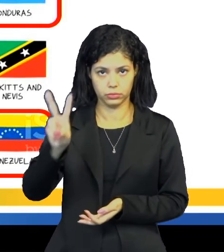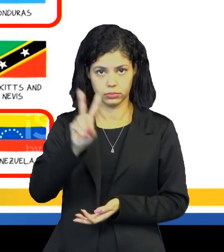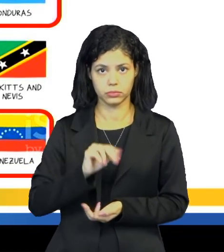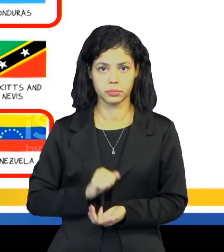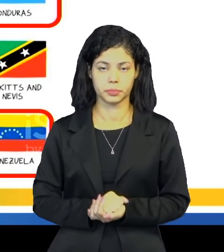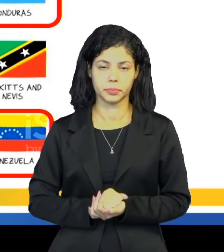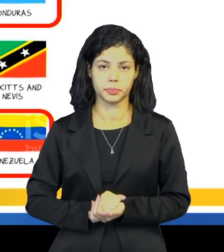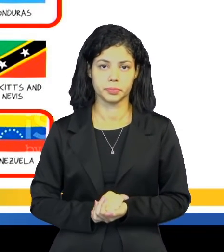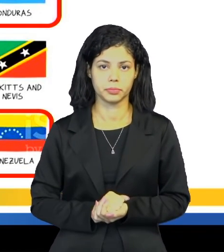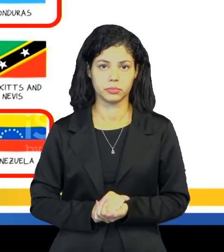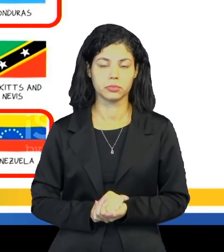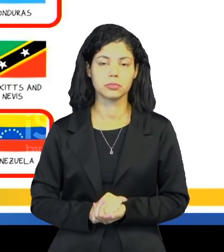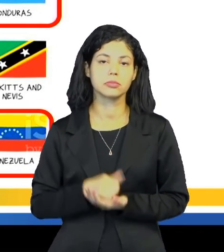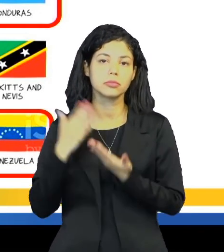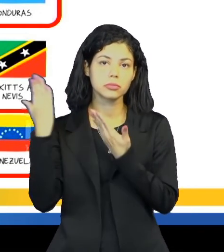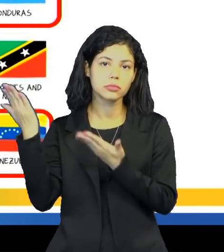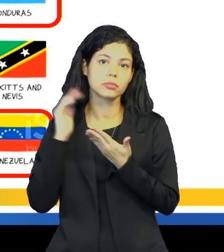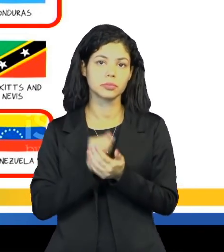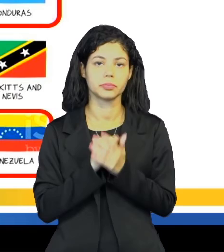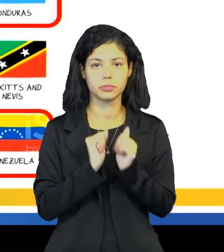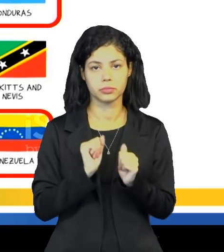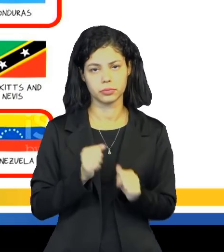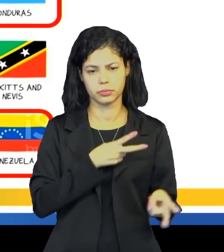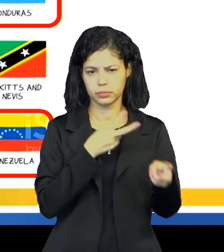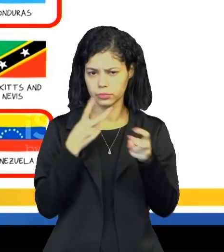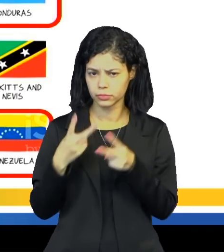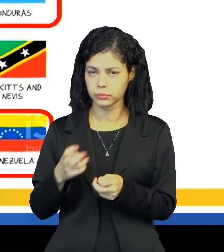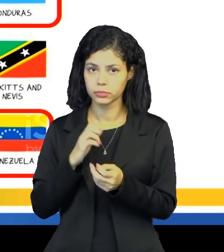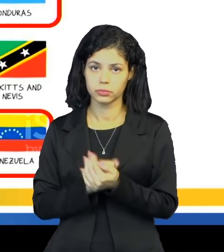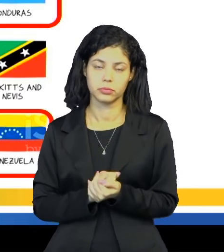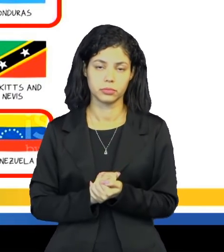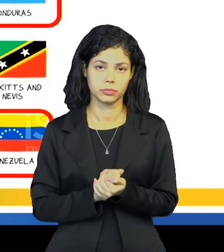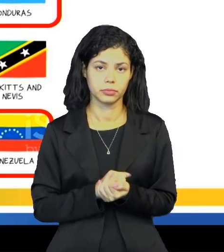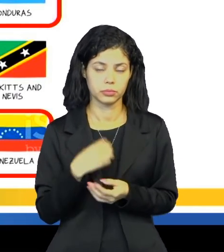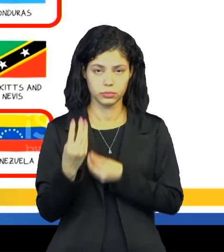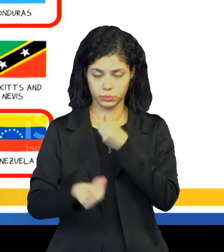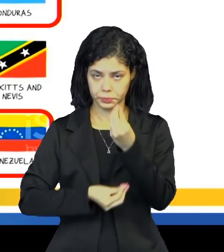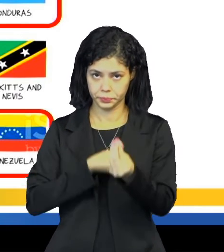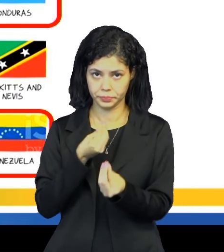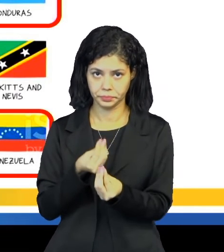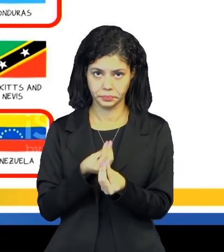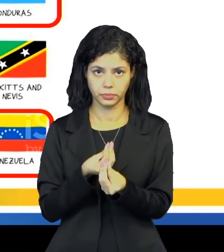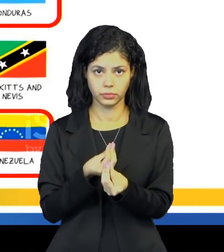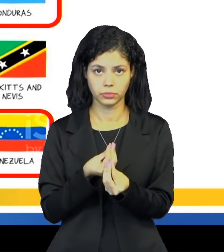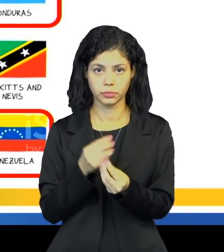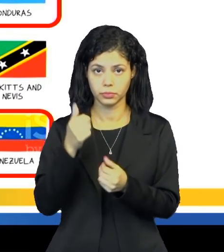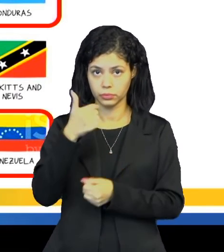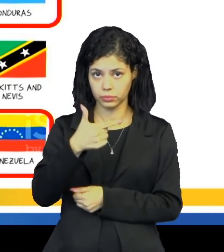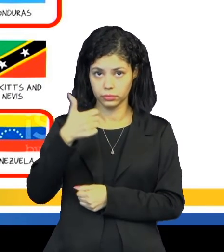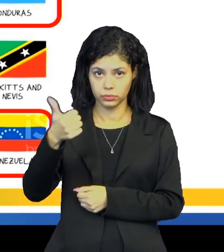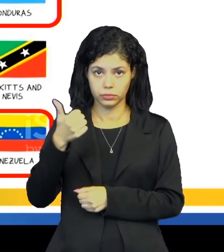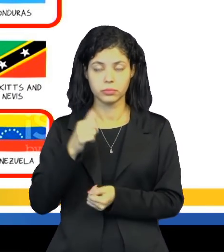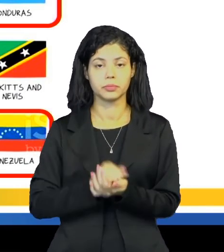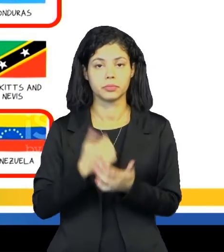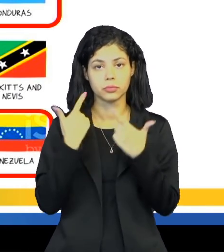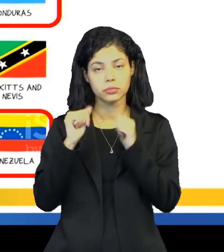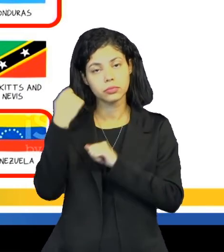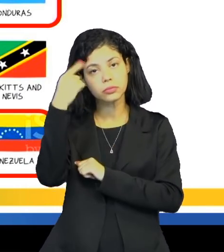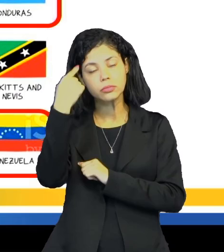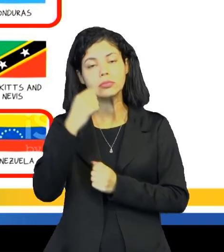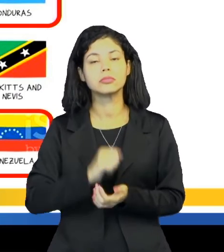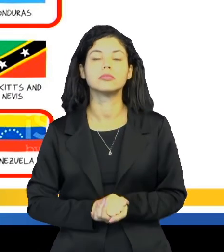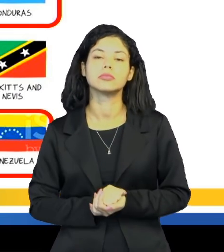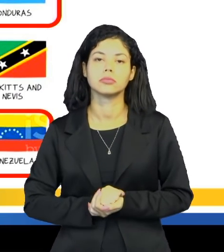galera? Então, ali nós podemos observar, né, aí formam-se os 21 países falantes da língua espanhola,